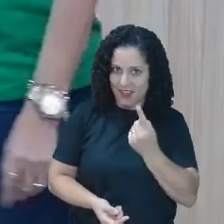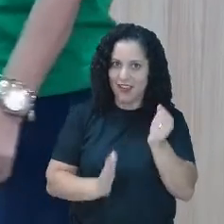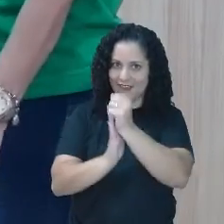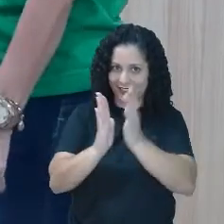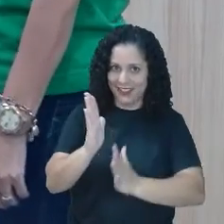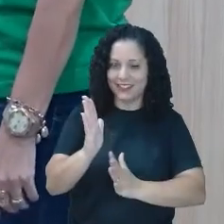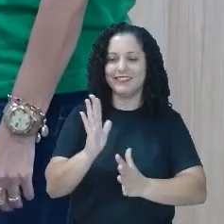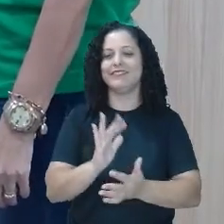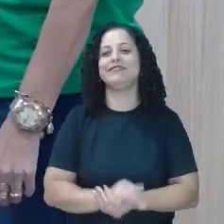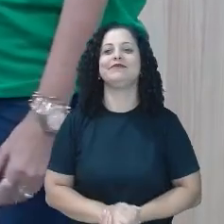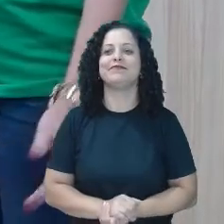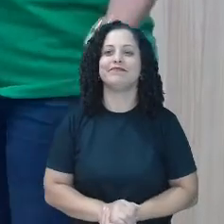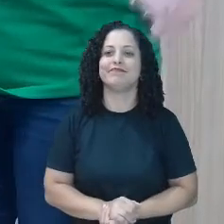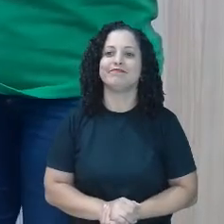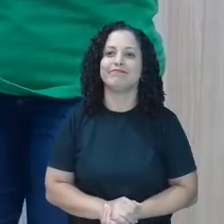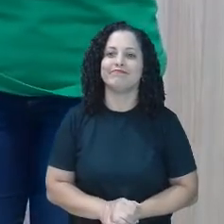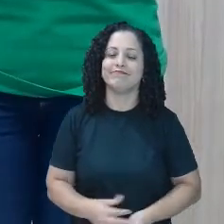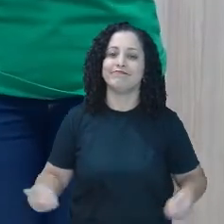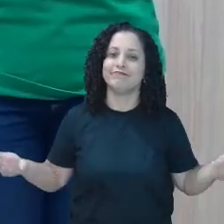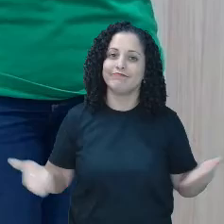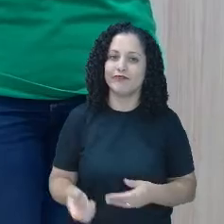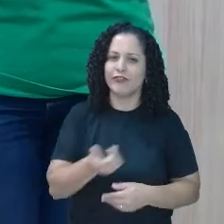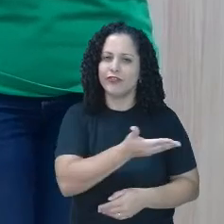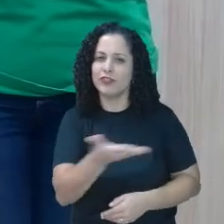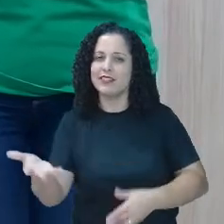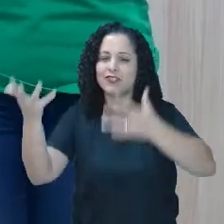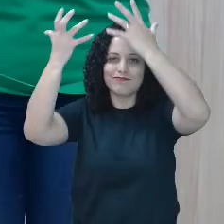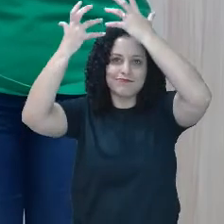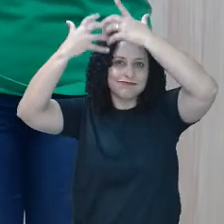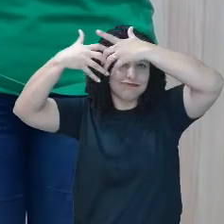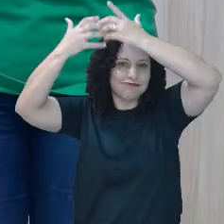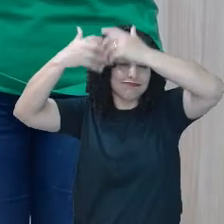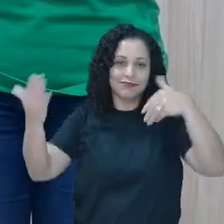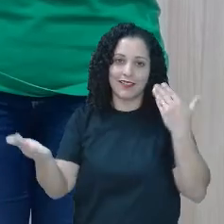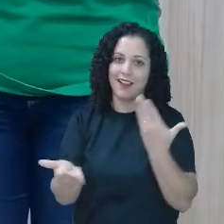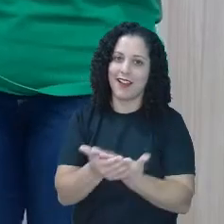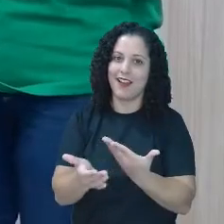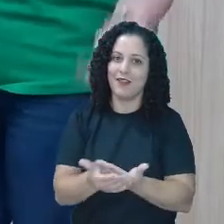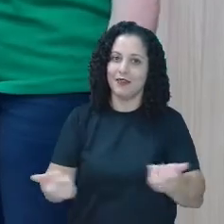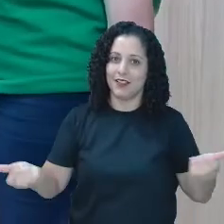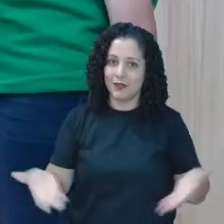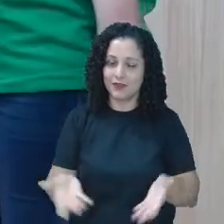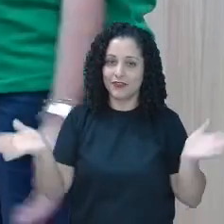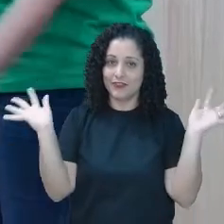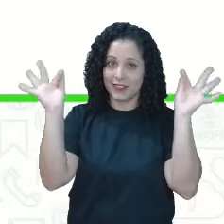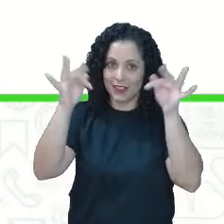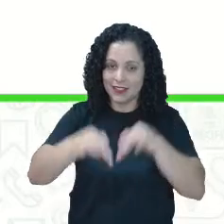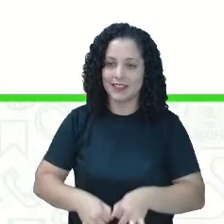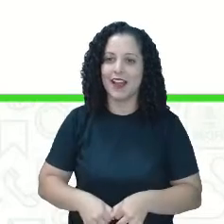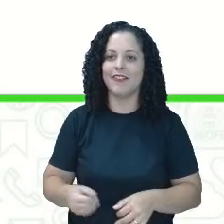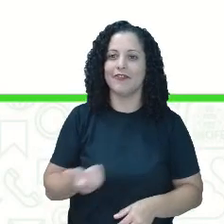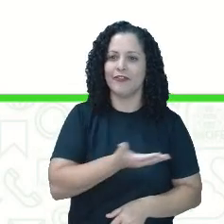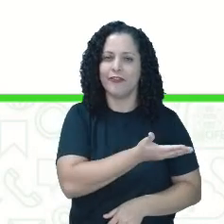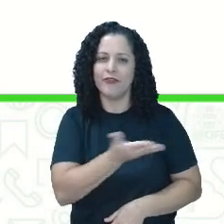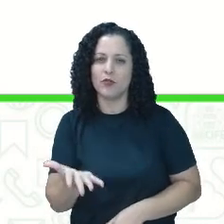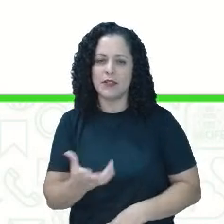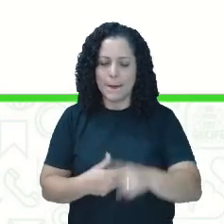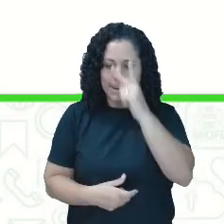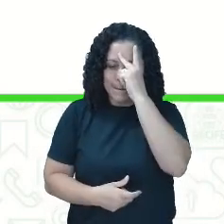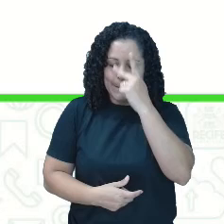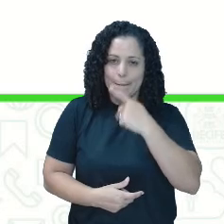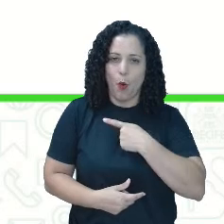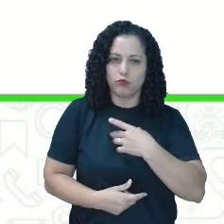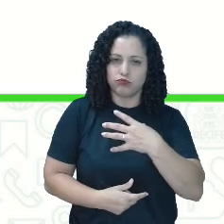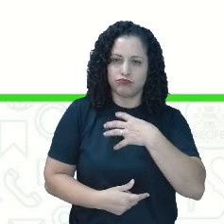meninos? E para refletir, para nós encerrarmos na nossa aula de hoje, seja você mesmo, mas